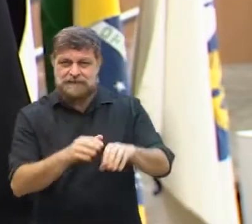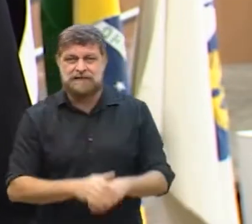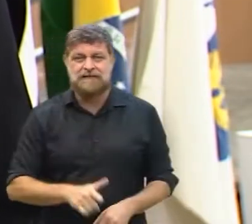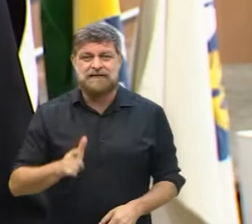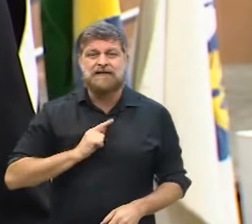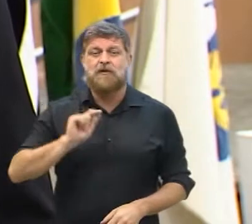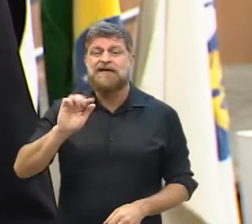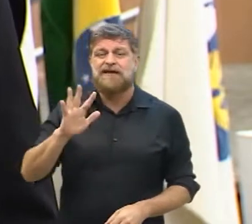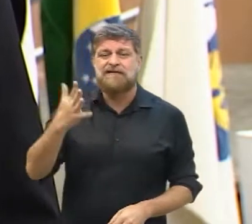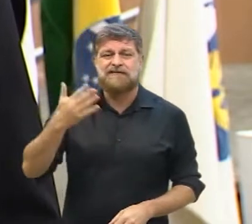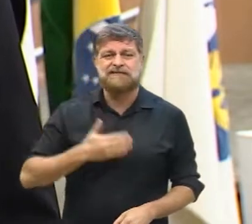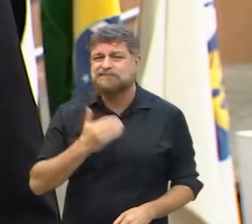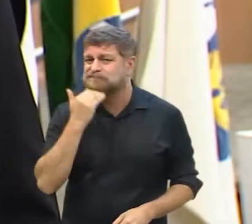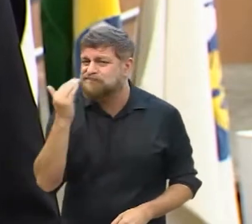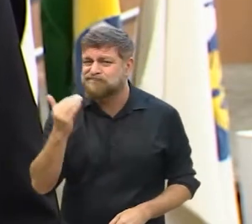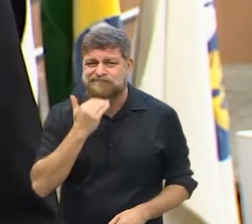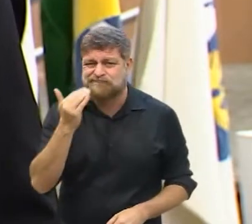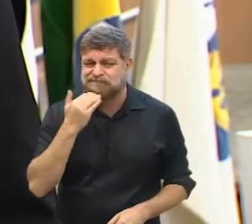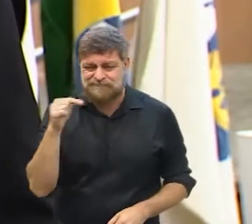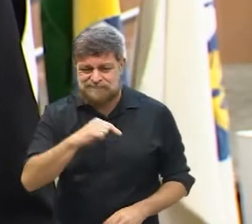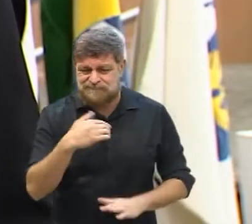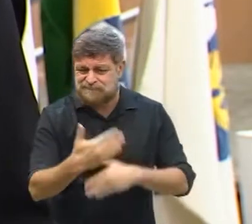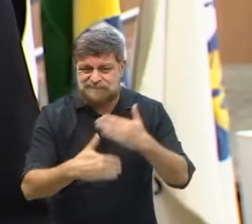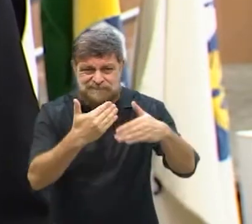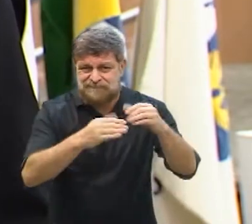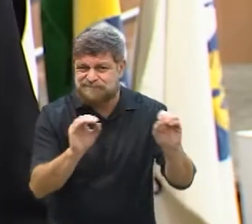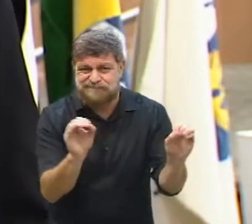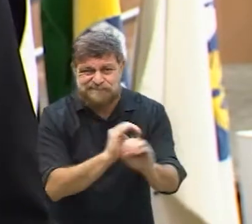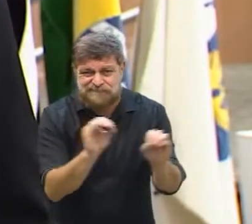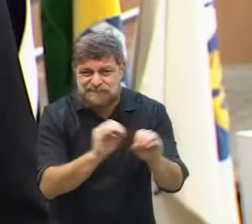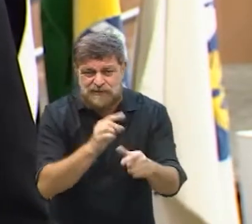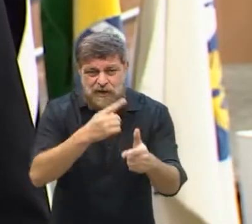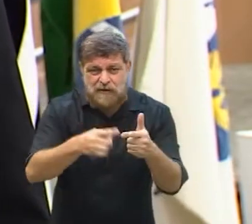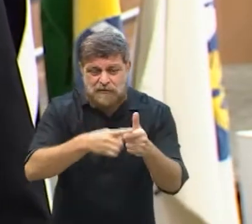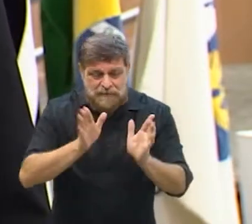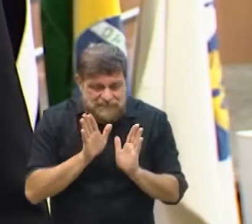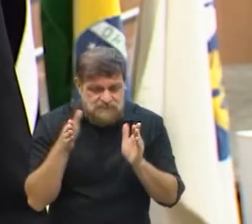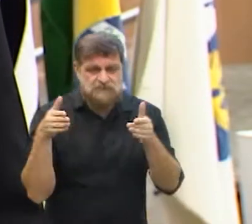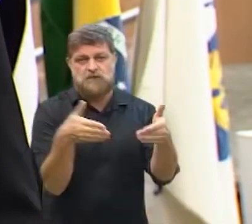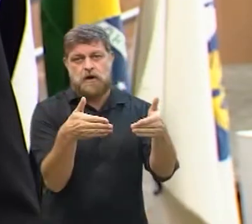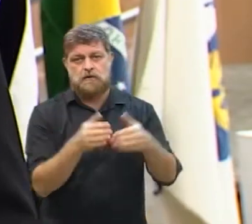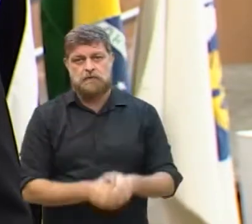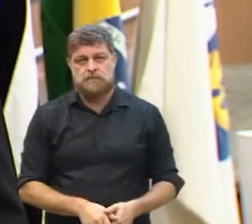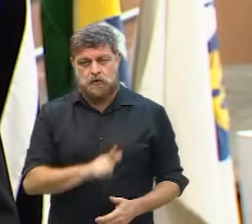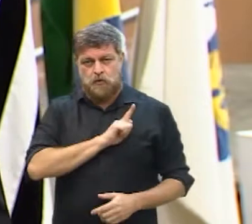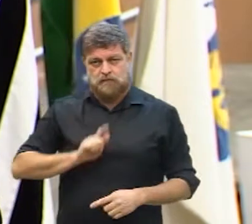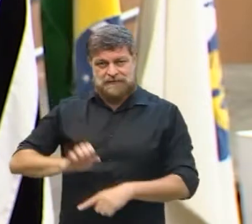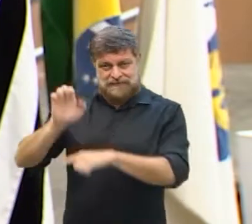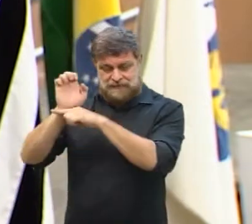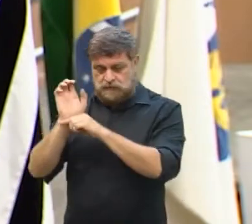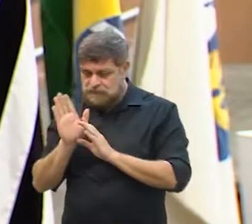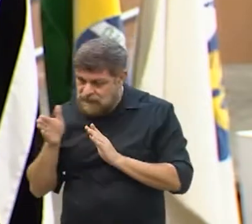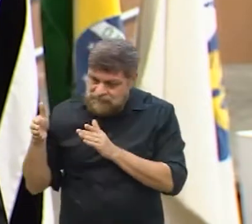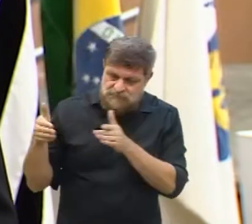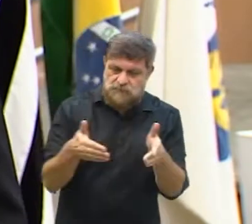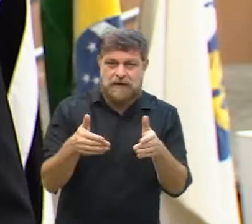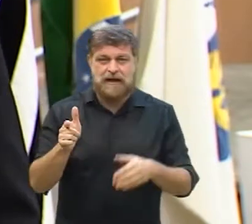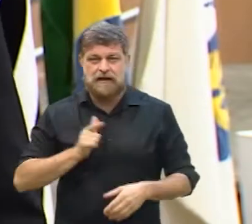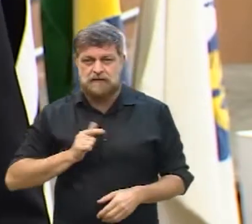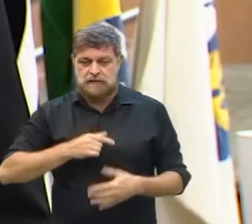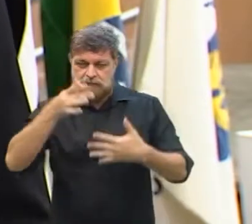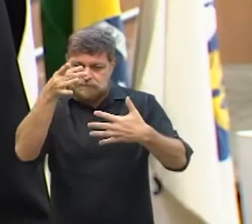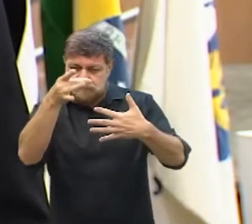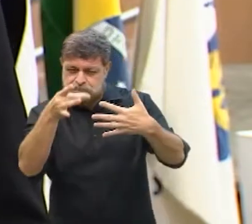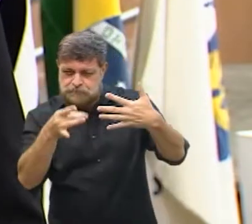paliativa que acaba não indo realmente no foco do problema. É necessário que o Estado olhe com carinho, de